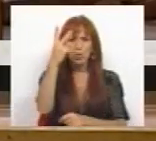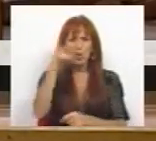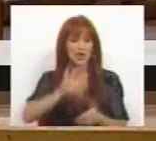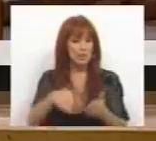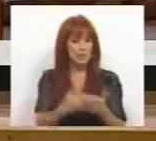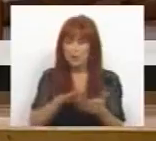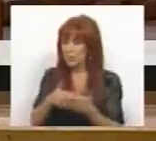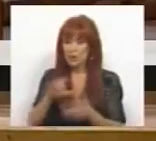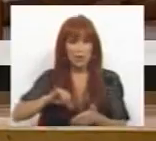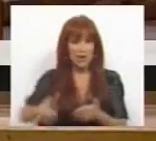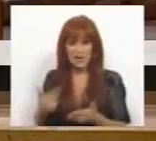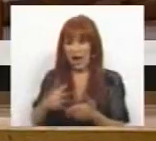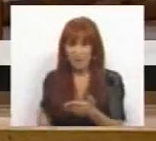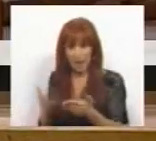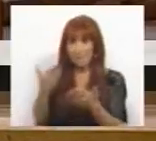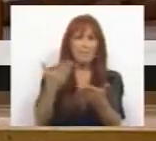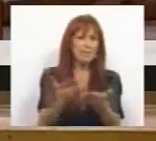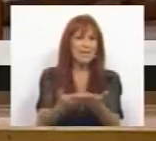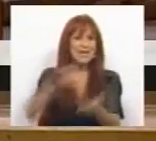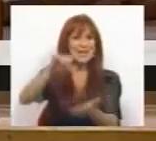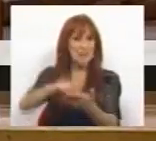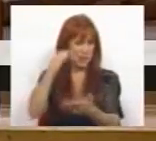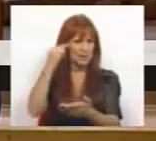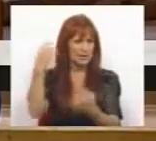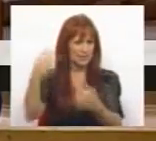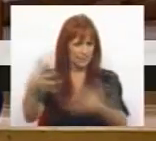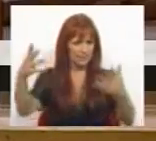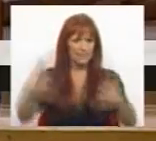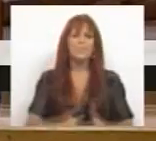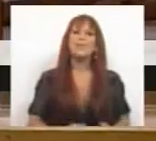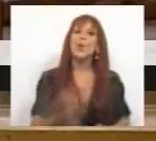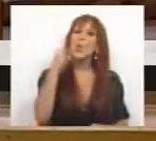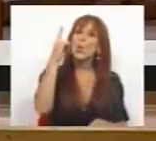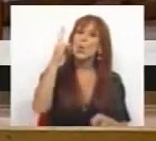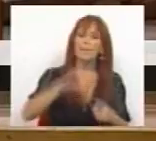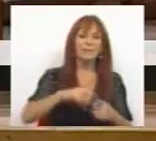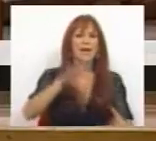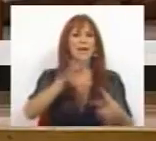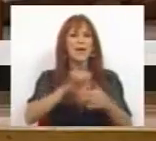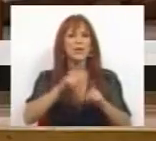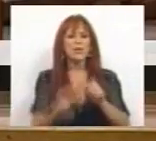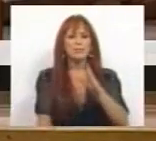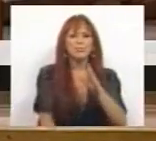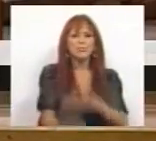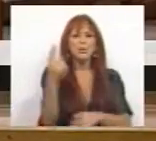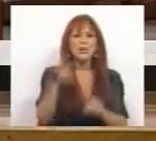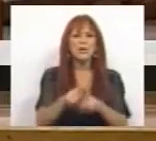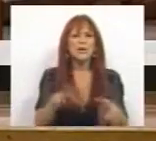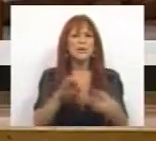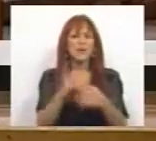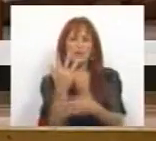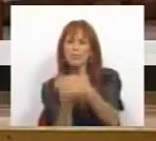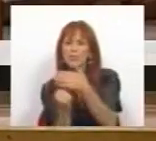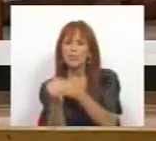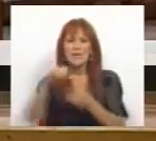das propostas que os verdes pretendem apresentar em sede de especialidade. Uma tem a ver com a criação de uma dedução à